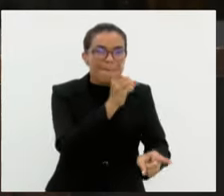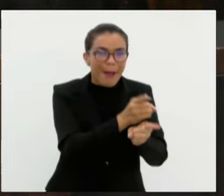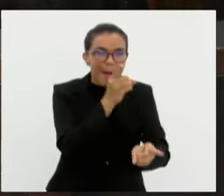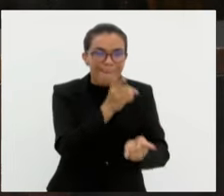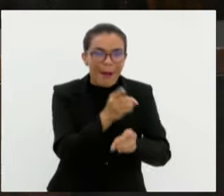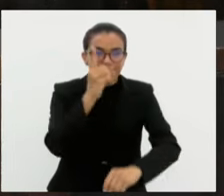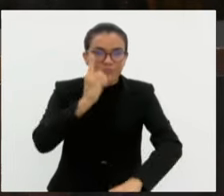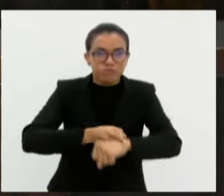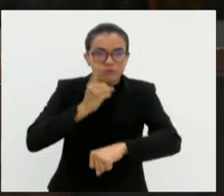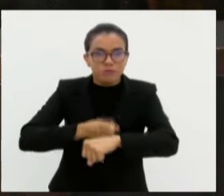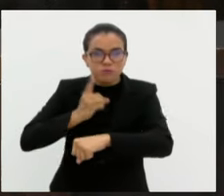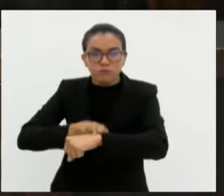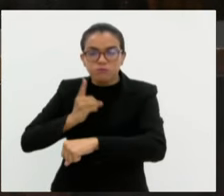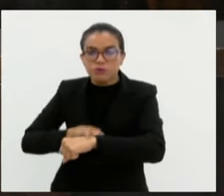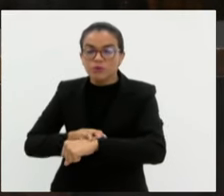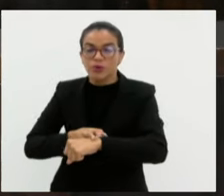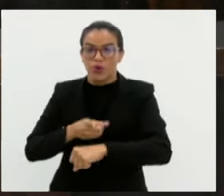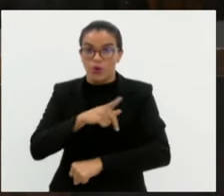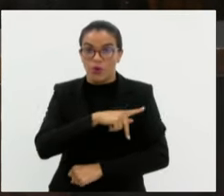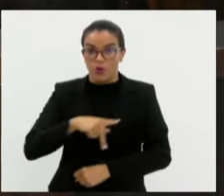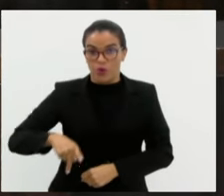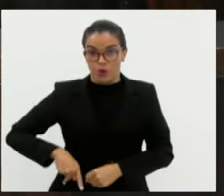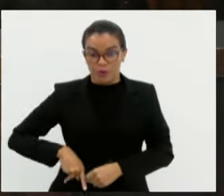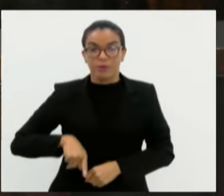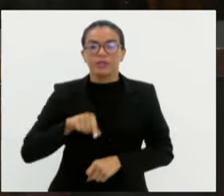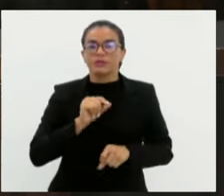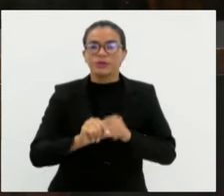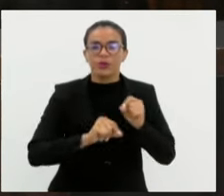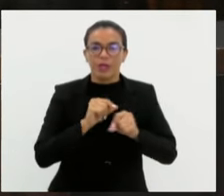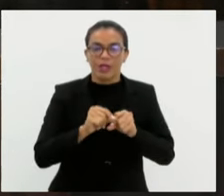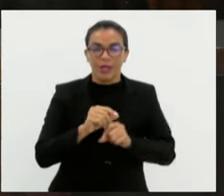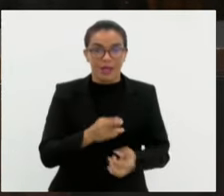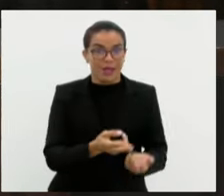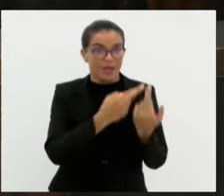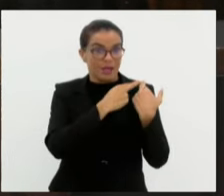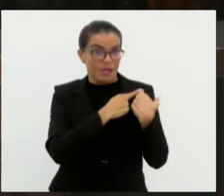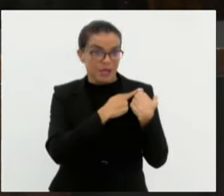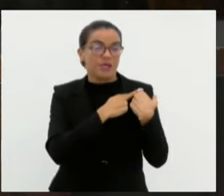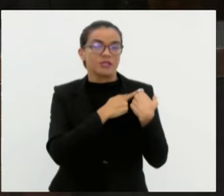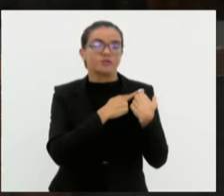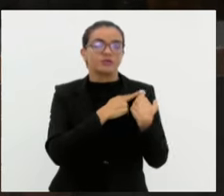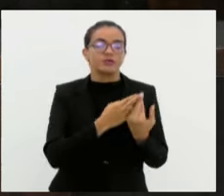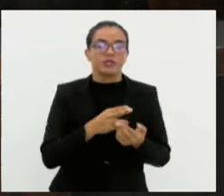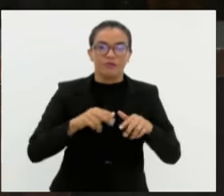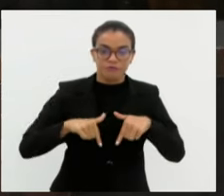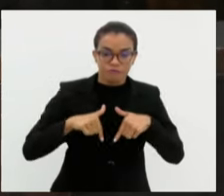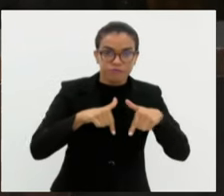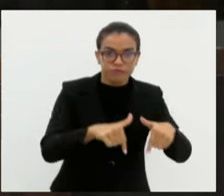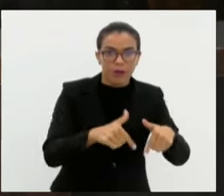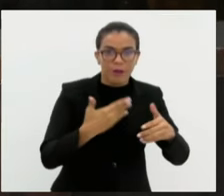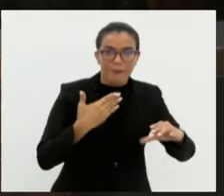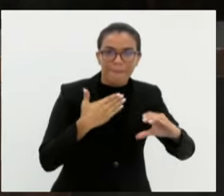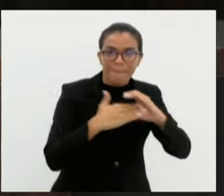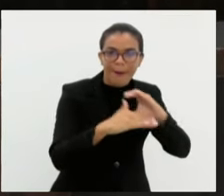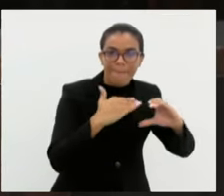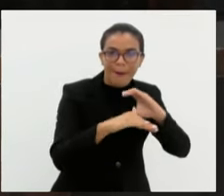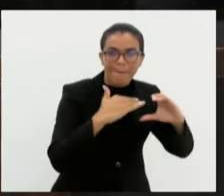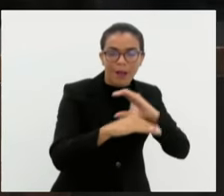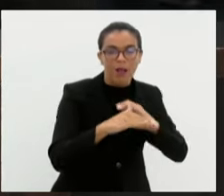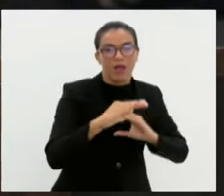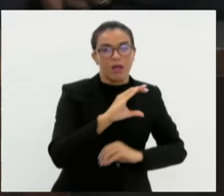de flagrantes, o presidente despachará o expediente à Comissão de Constituição e Justiça